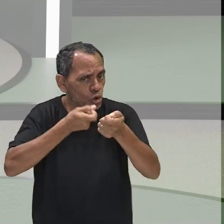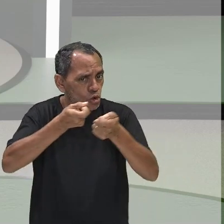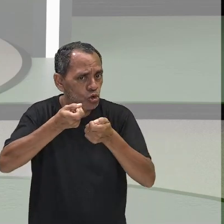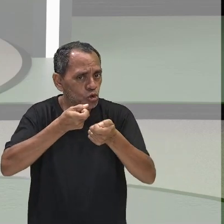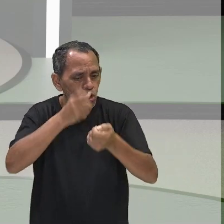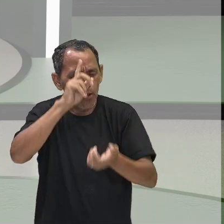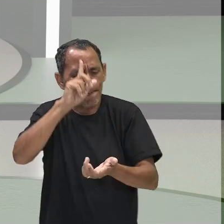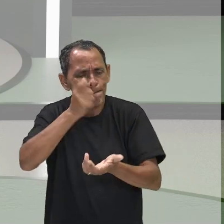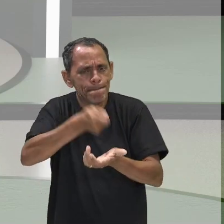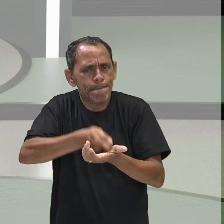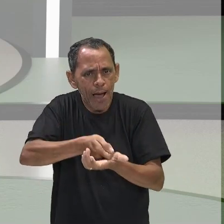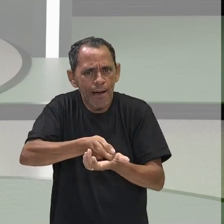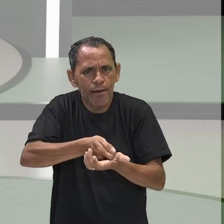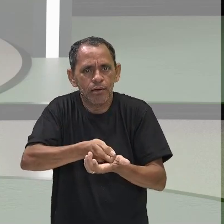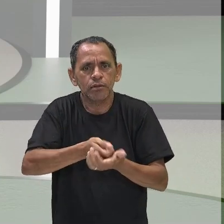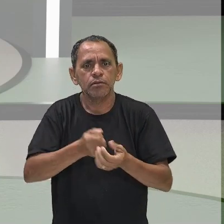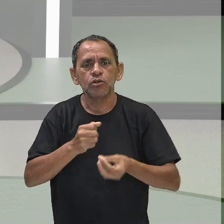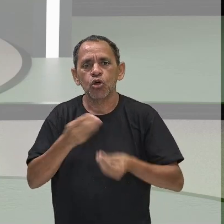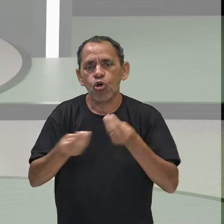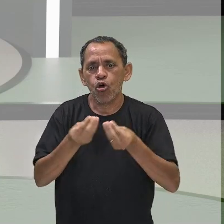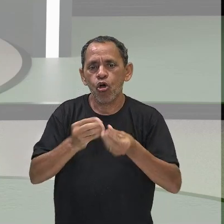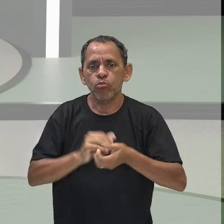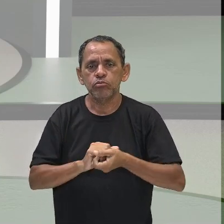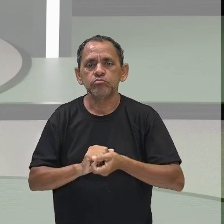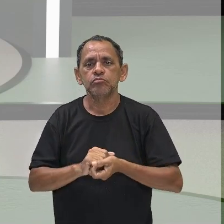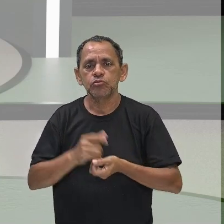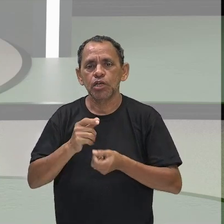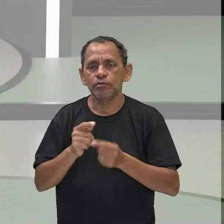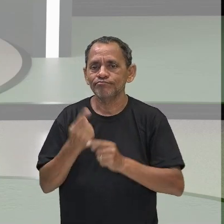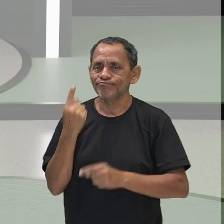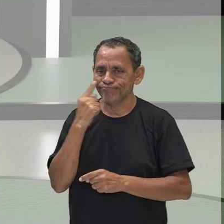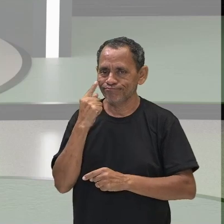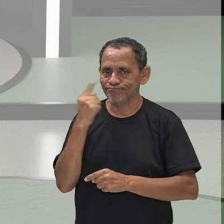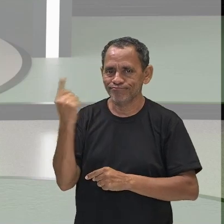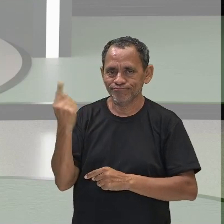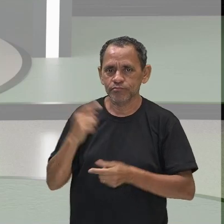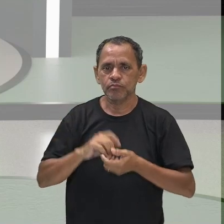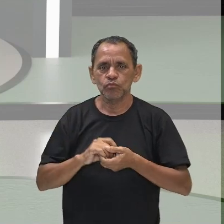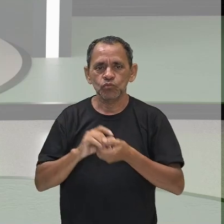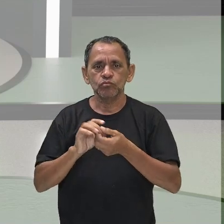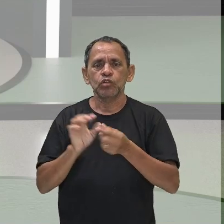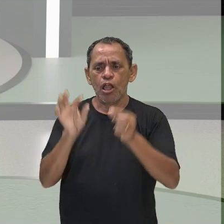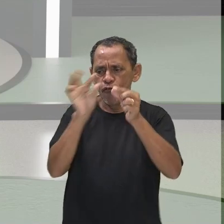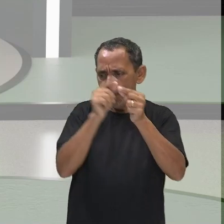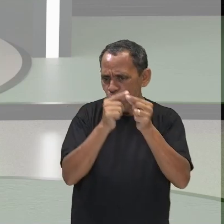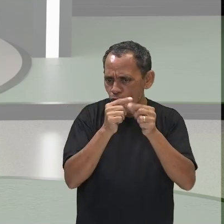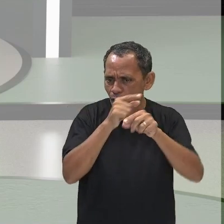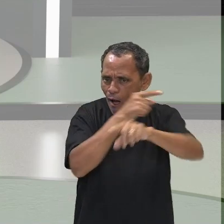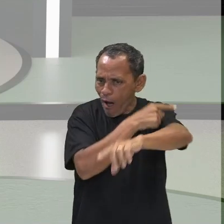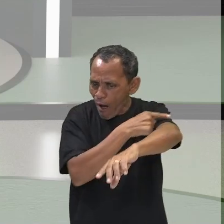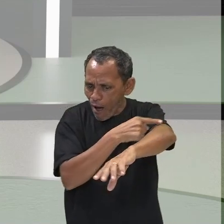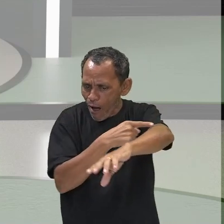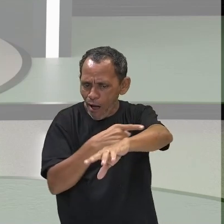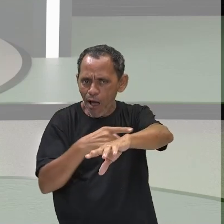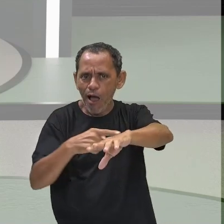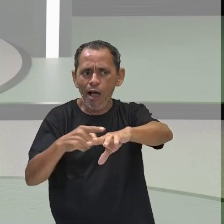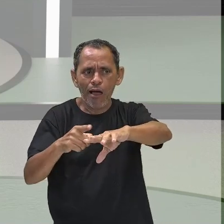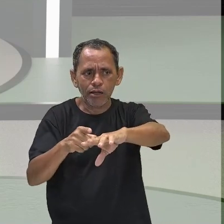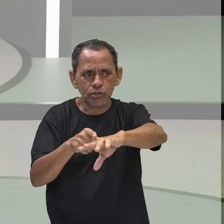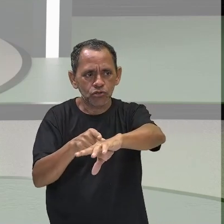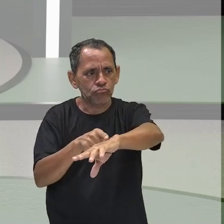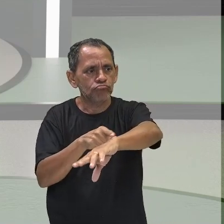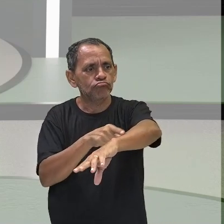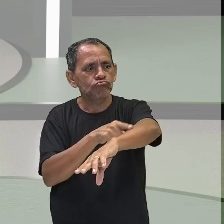vai agir, ó, o impulso nervoso vai até a medula espinal, vai tomar a decisão para